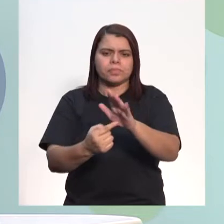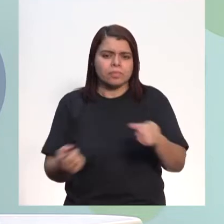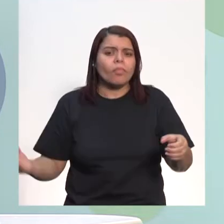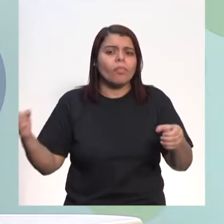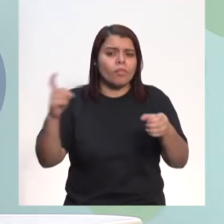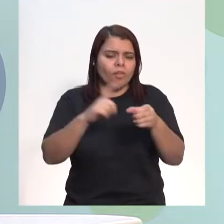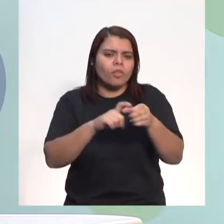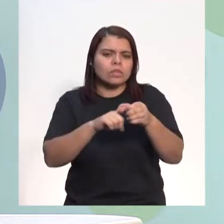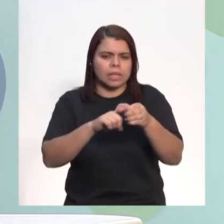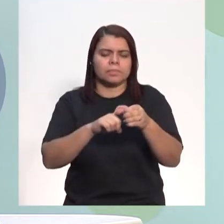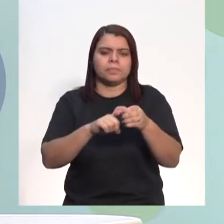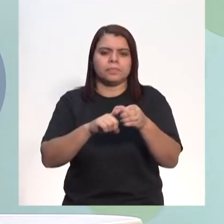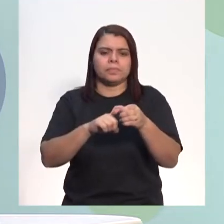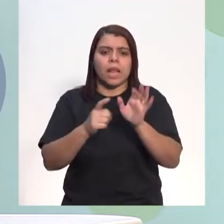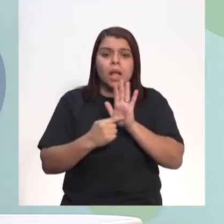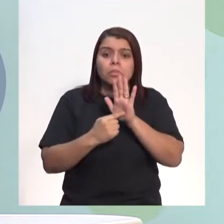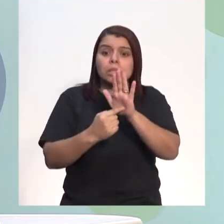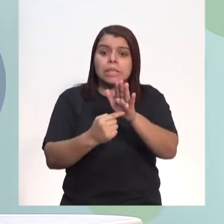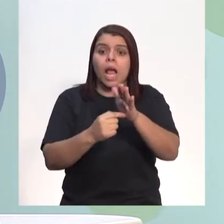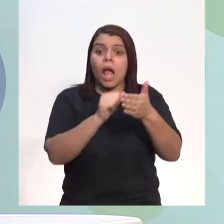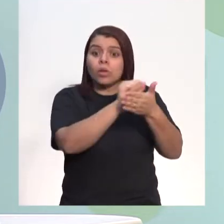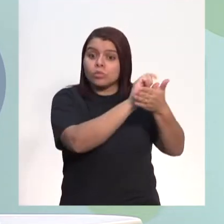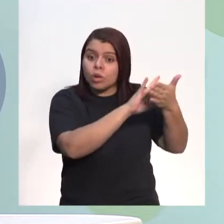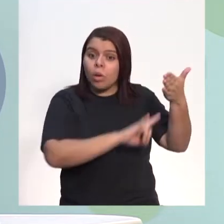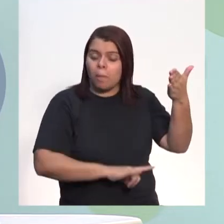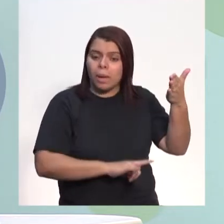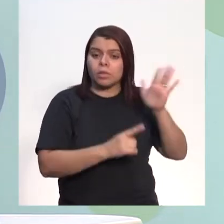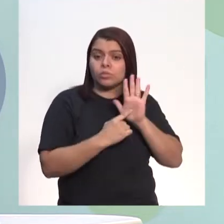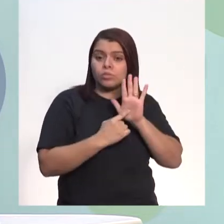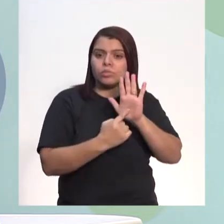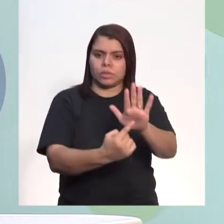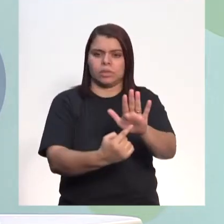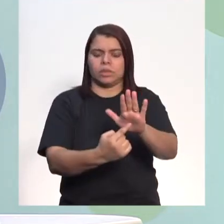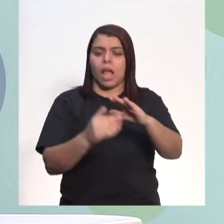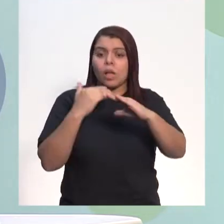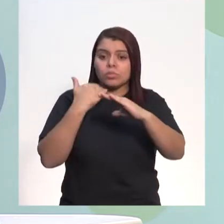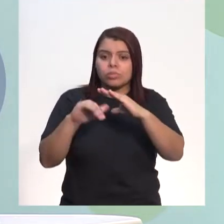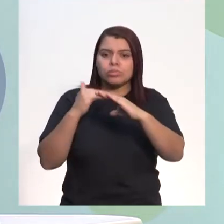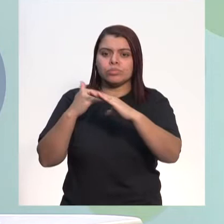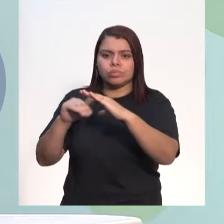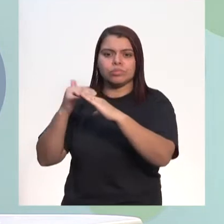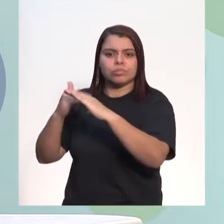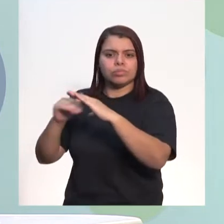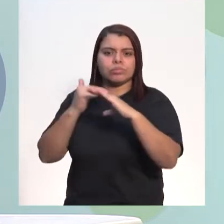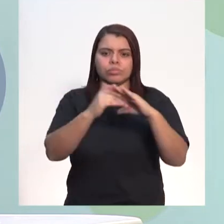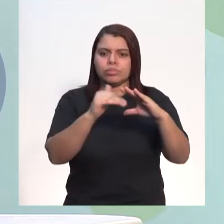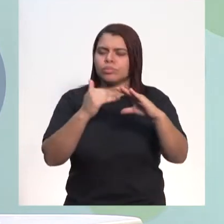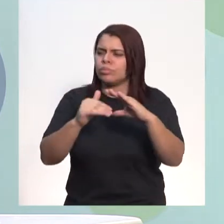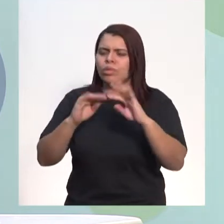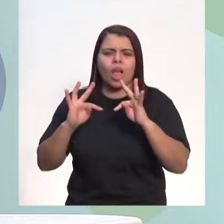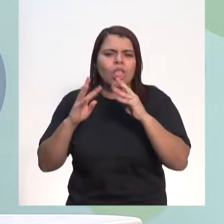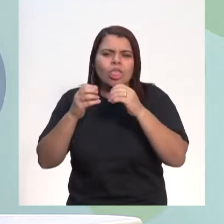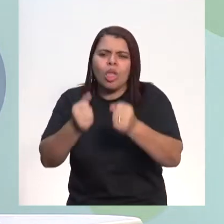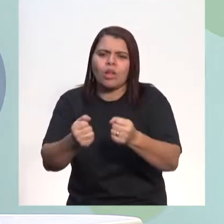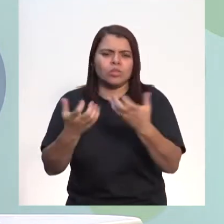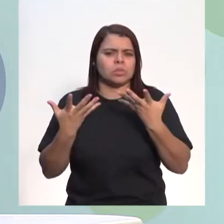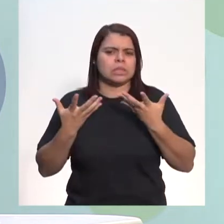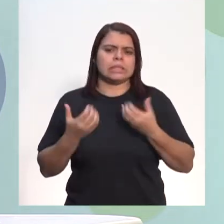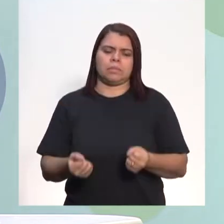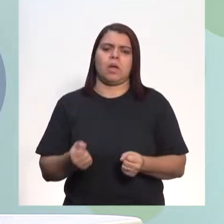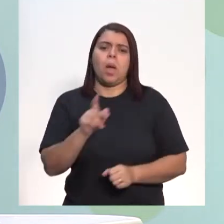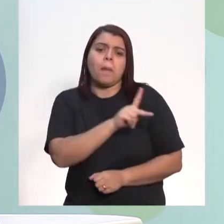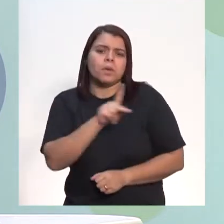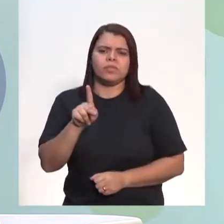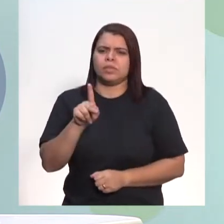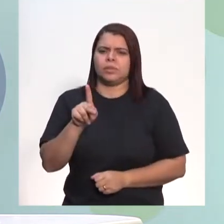mostrar para vocês, mas é o documento, é o comunicado que foi encaminhado para toda a rede na semana passada. Os professores que